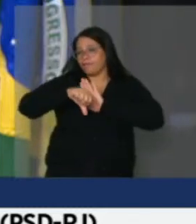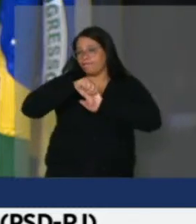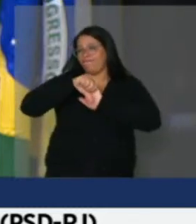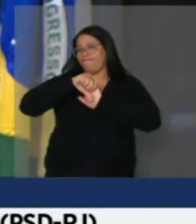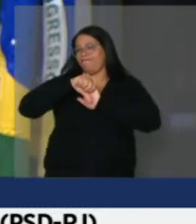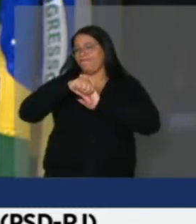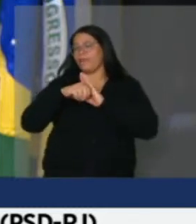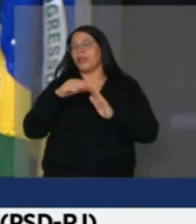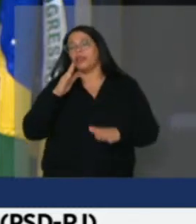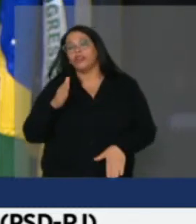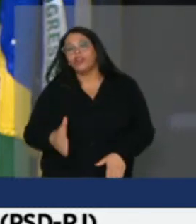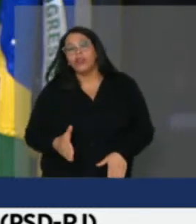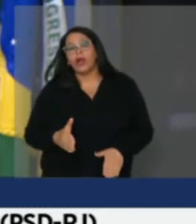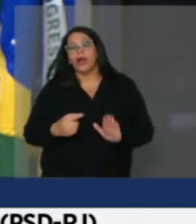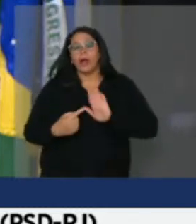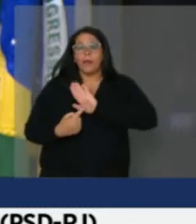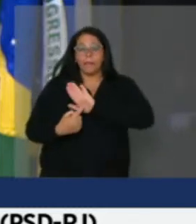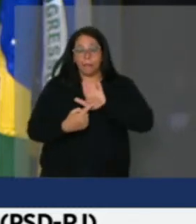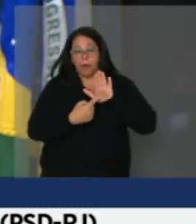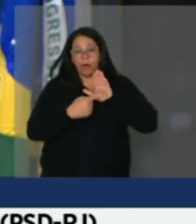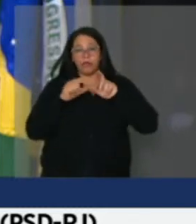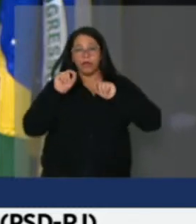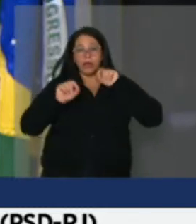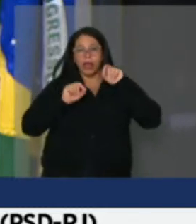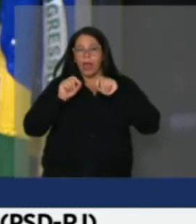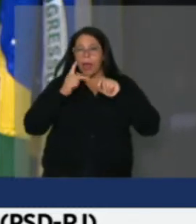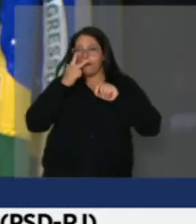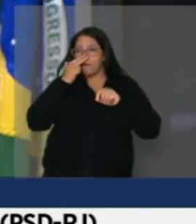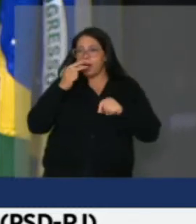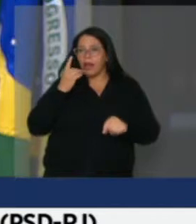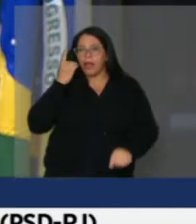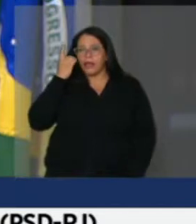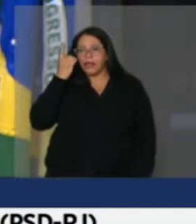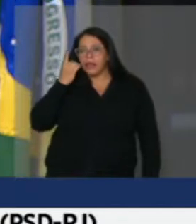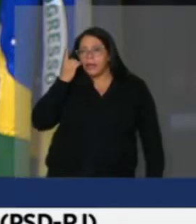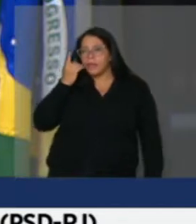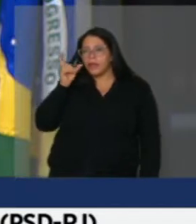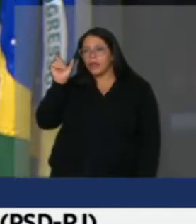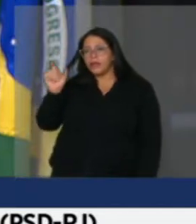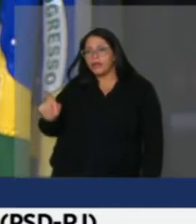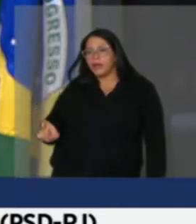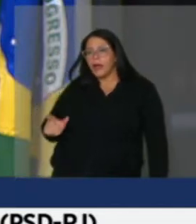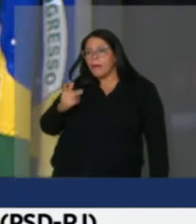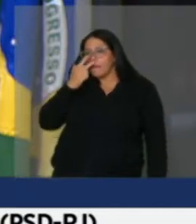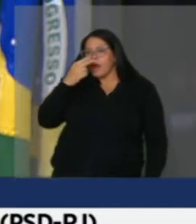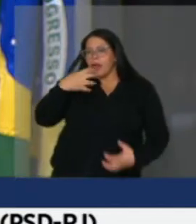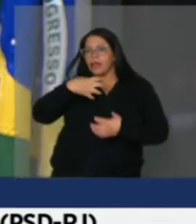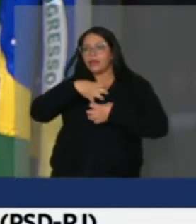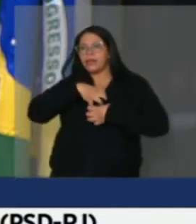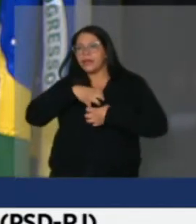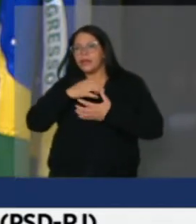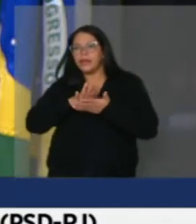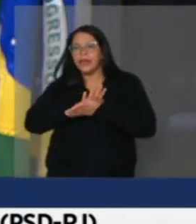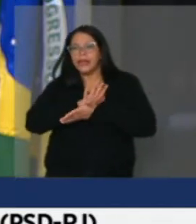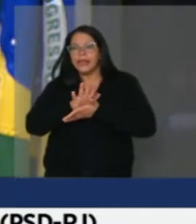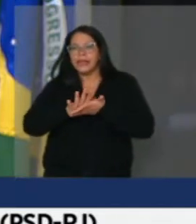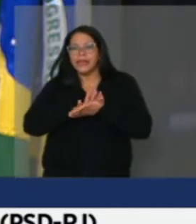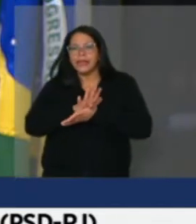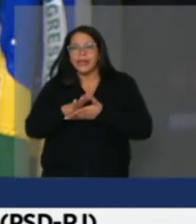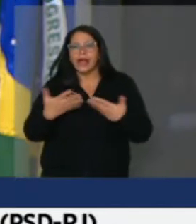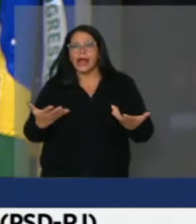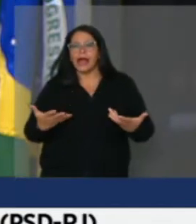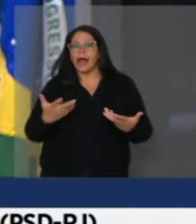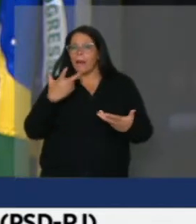Menciono isso em virtude da passionalidade do crime e da forma como ele